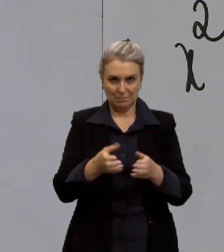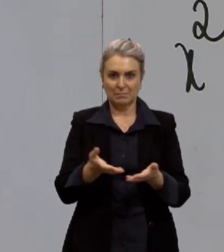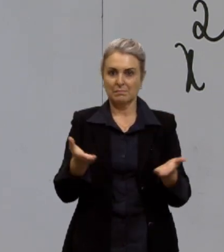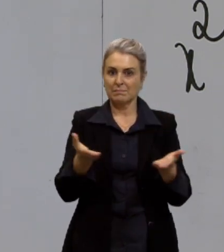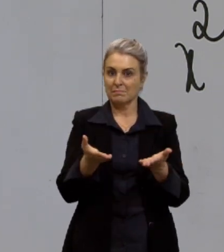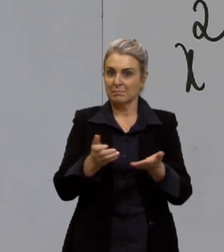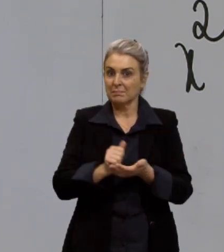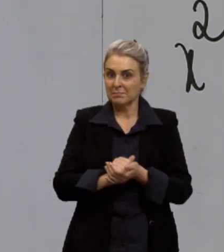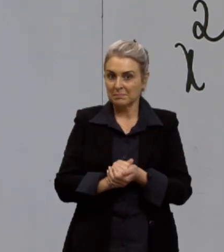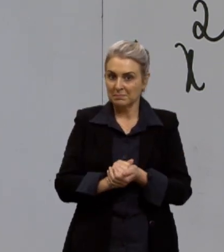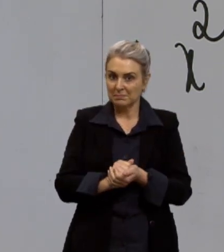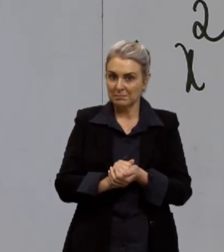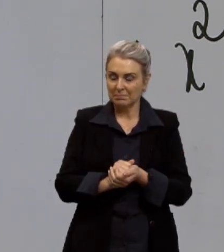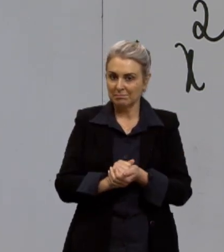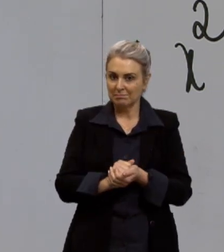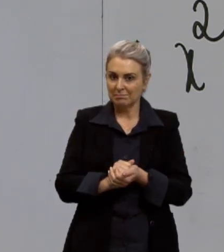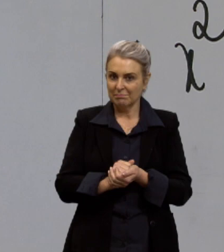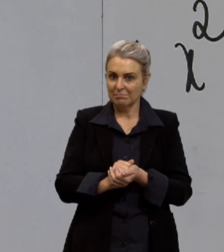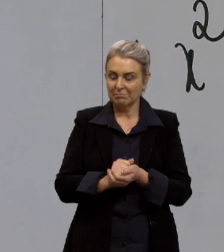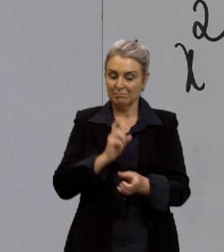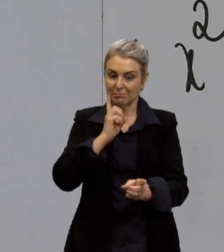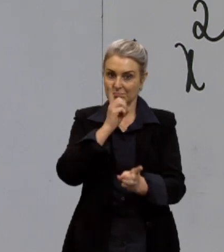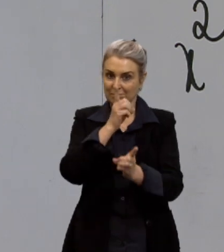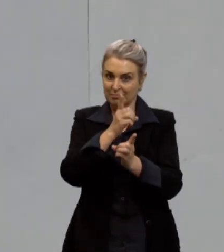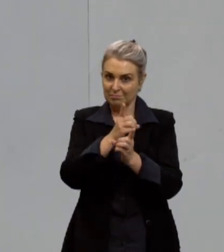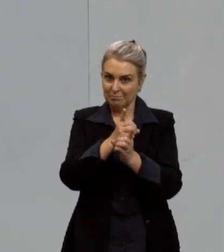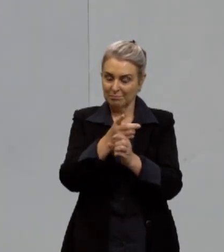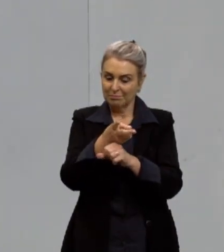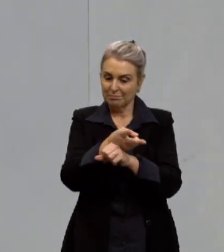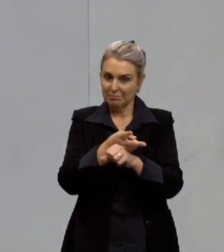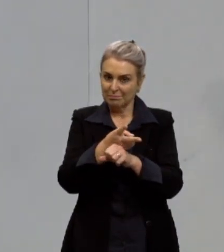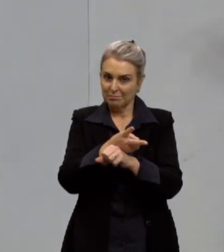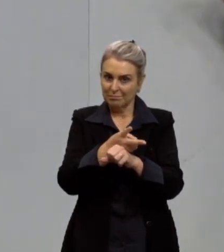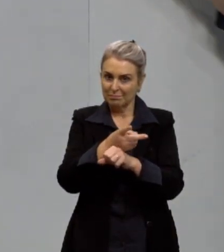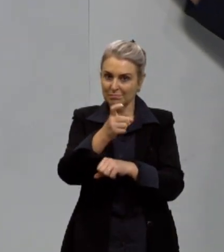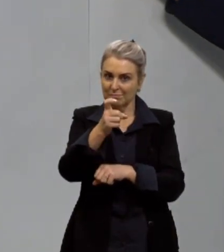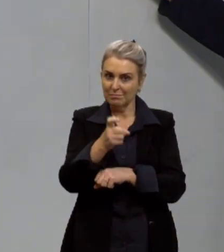nós fazemos? Encontramos o valor do x. De que maneira?